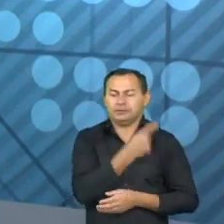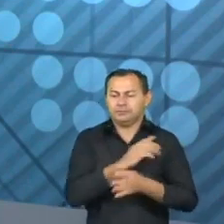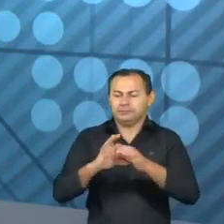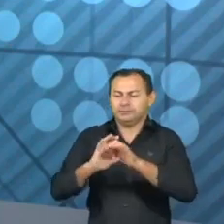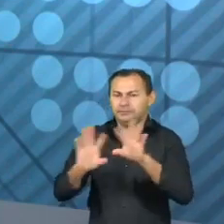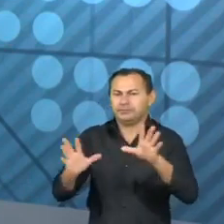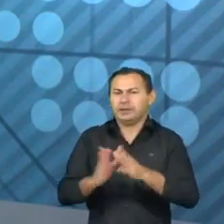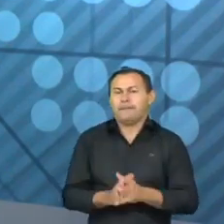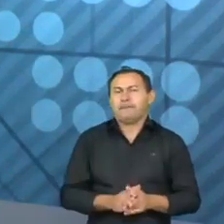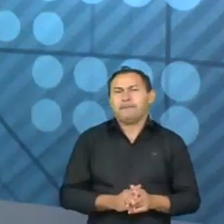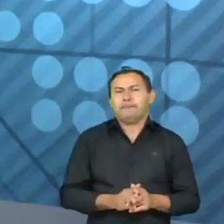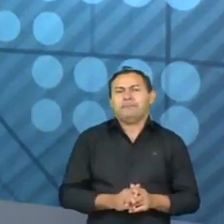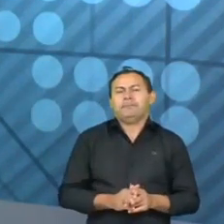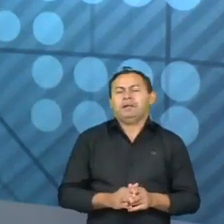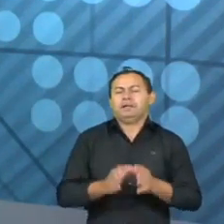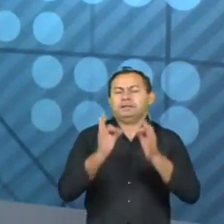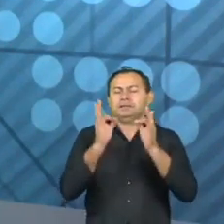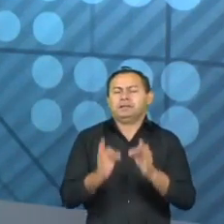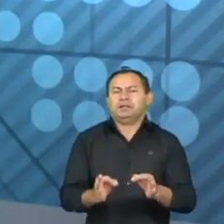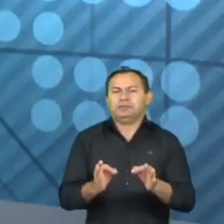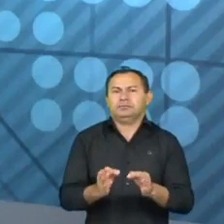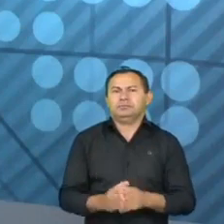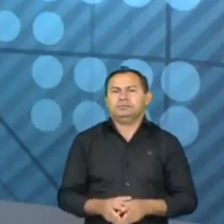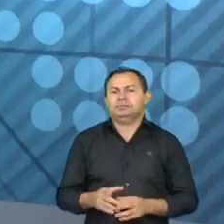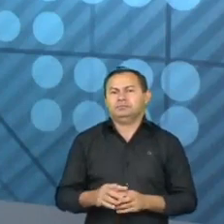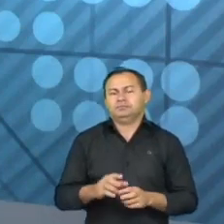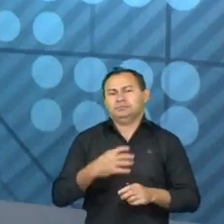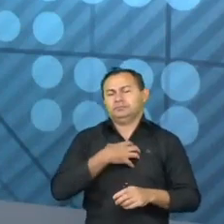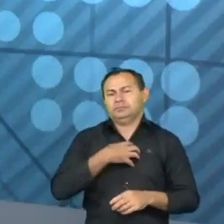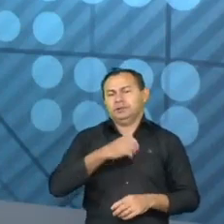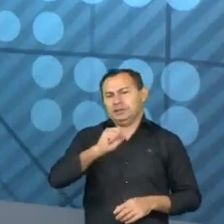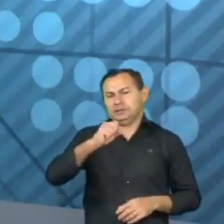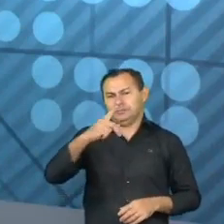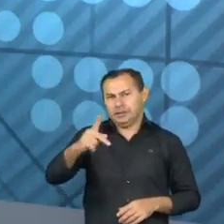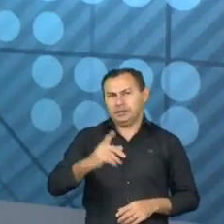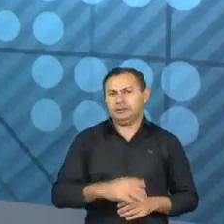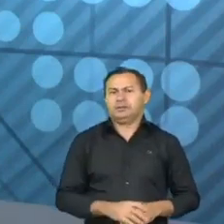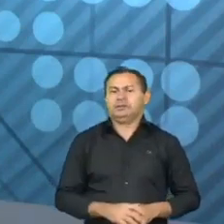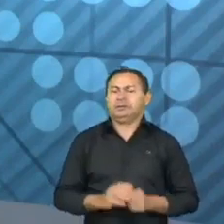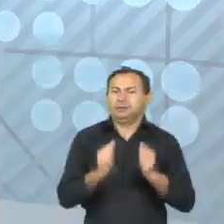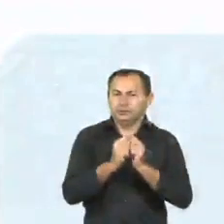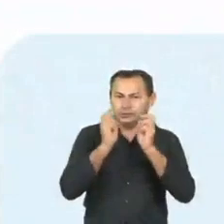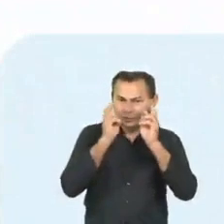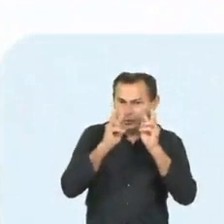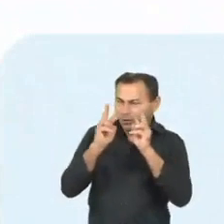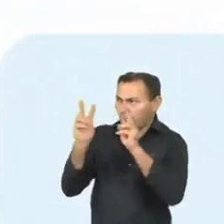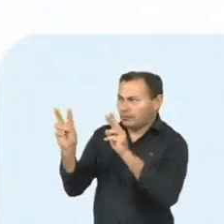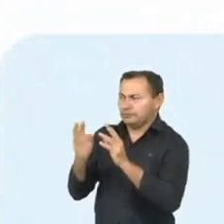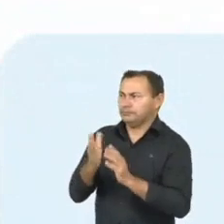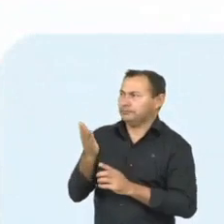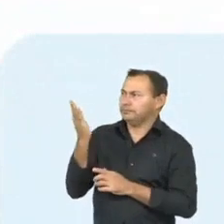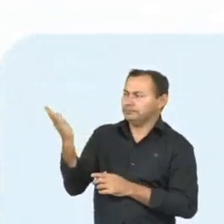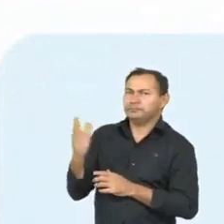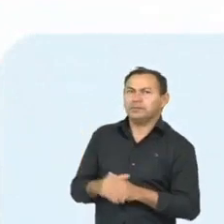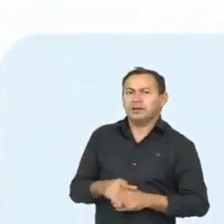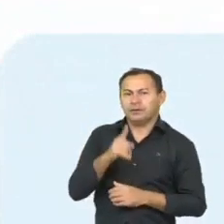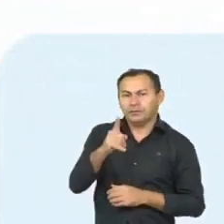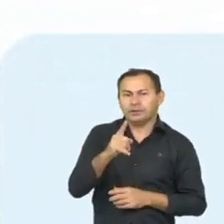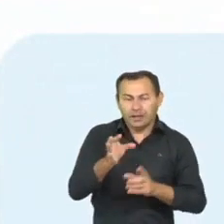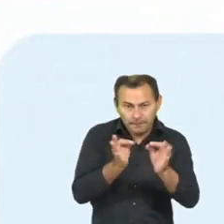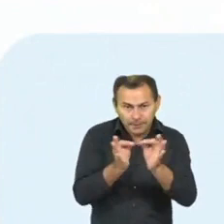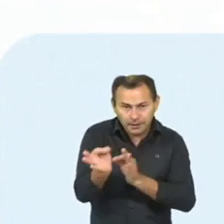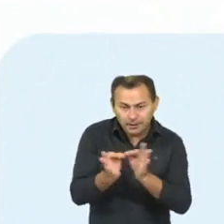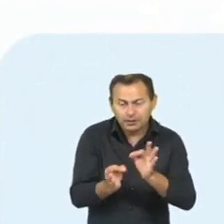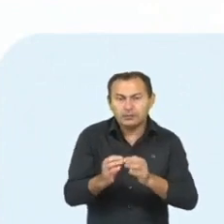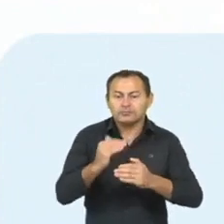isso bem certo mesmo, uma situação problema. Vem comigo, vamos lá no quadro. Você está se preparando